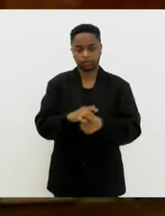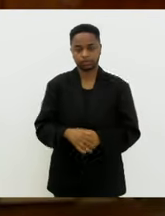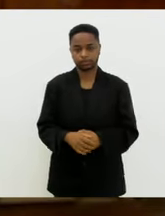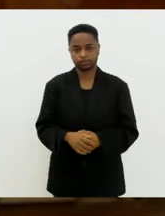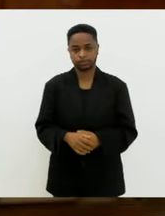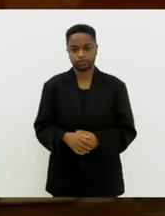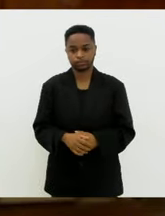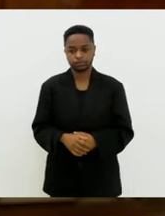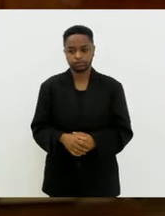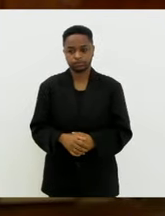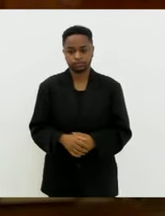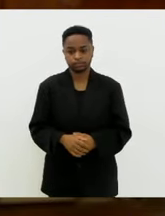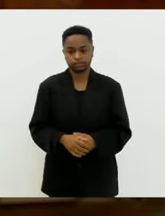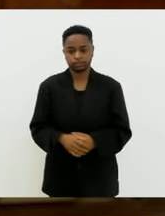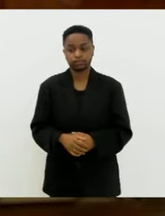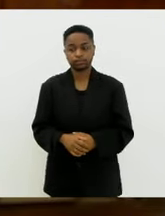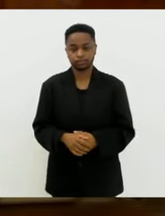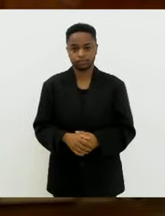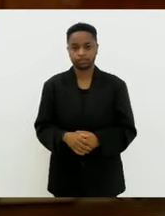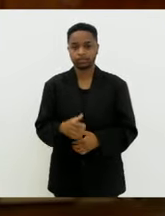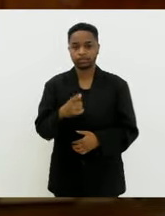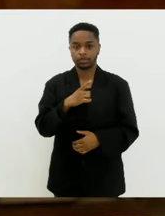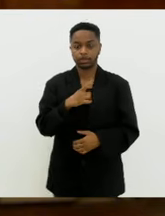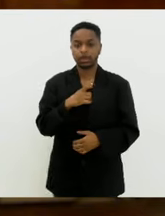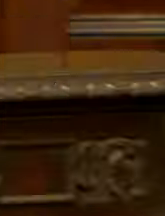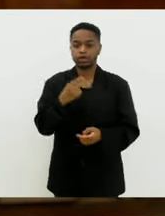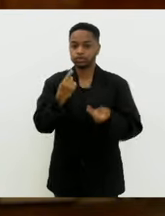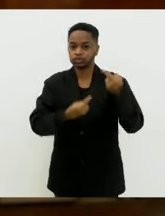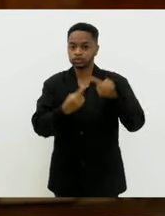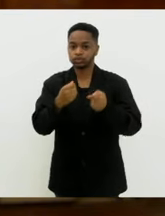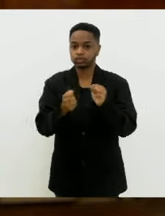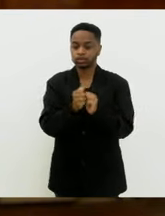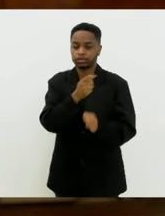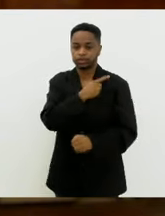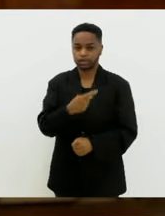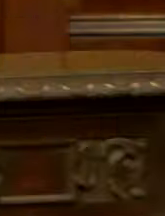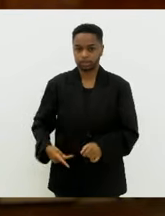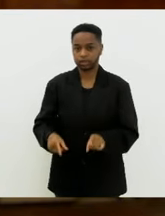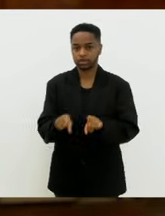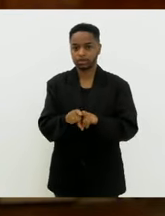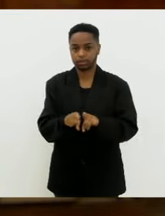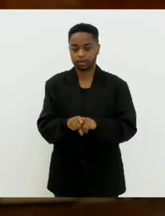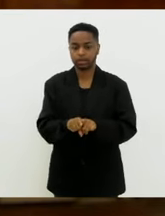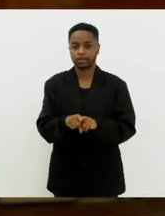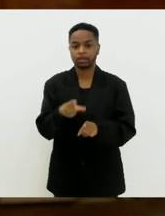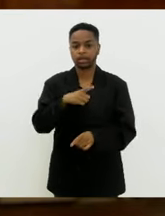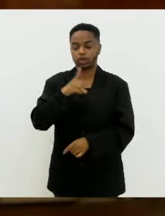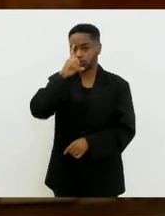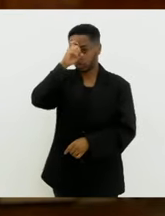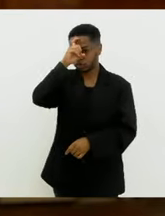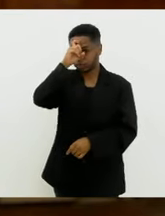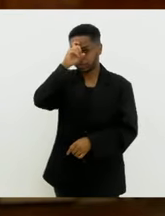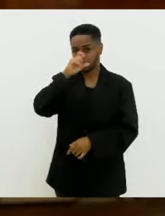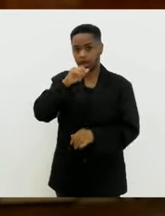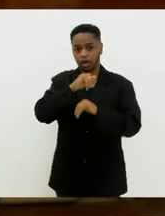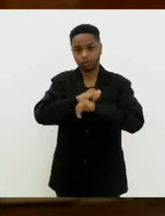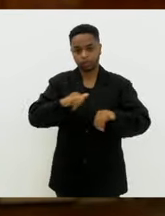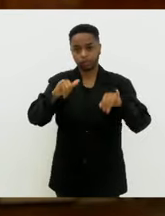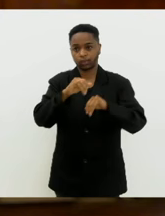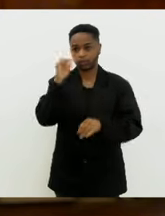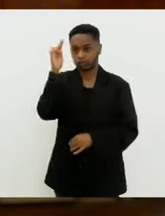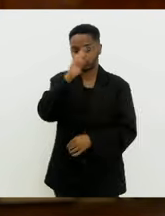isso, farei o debate aqui com o presidente da casa com relação aos hospitais de campanha, que sejam emergenciais